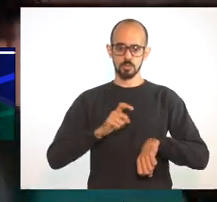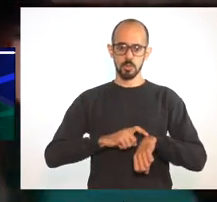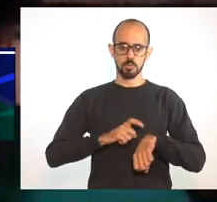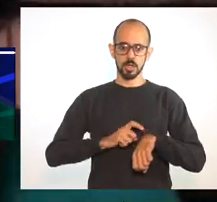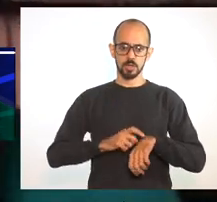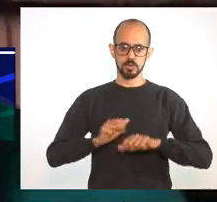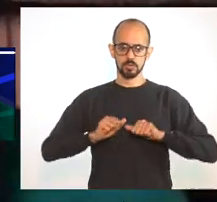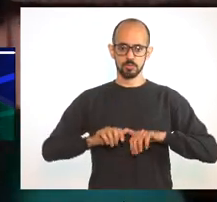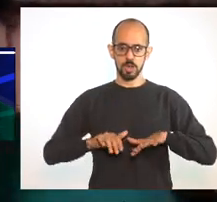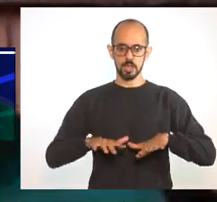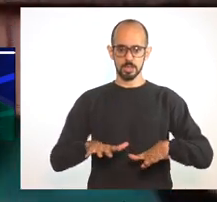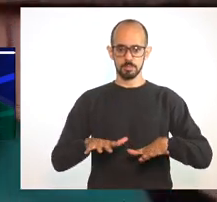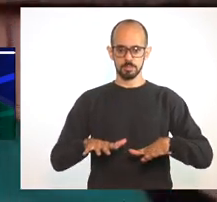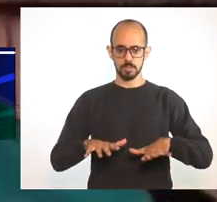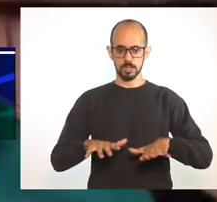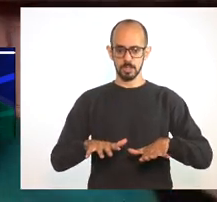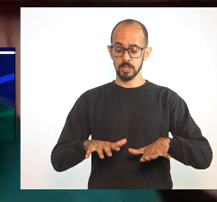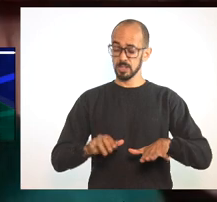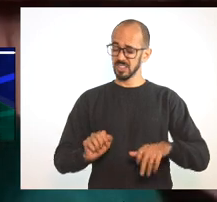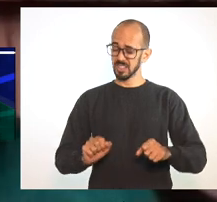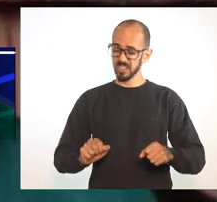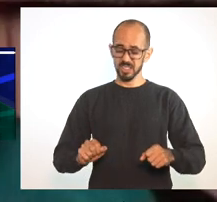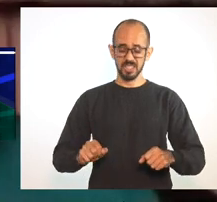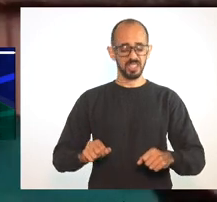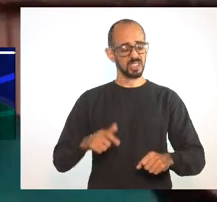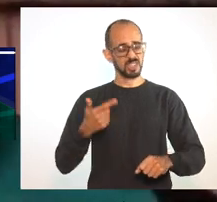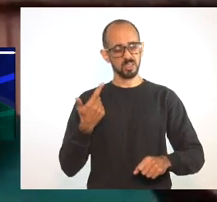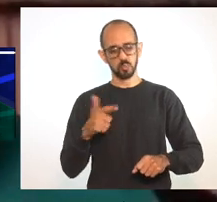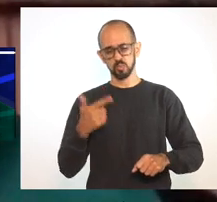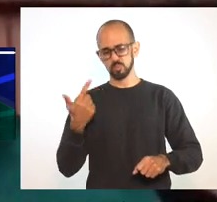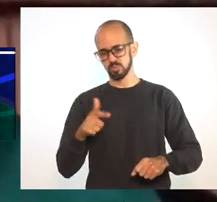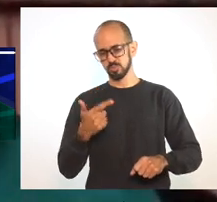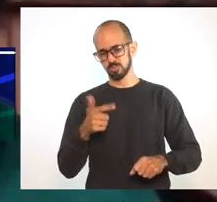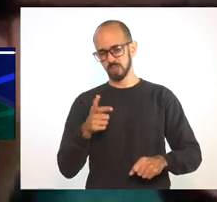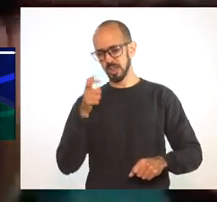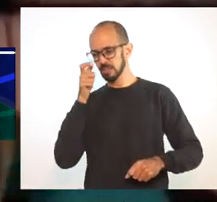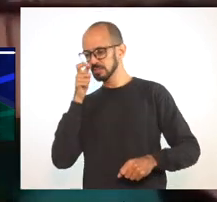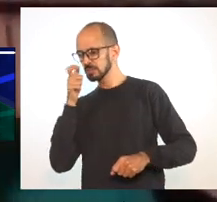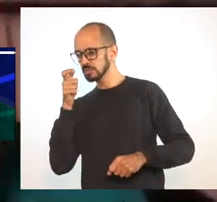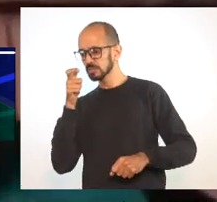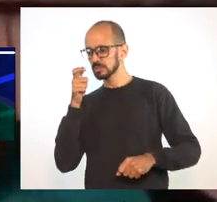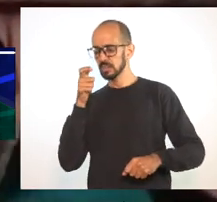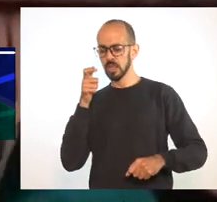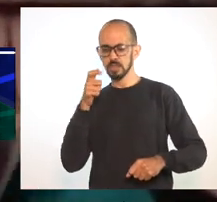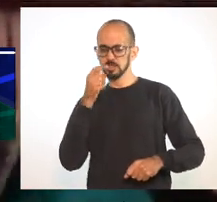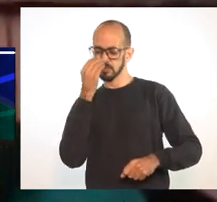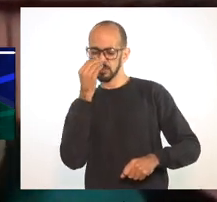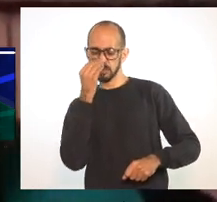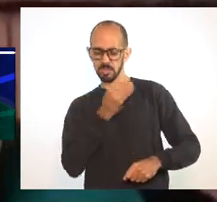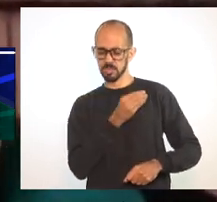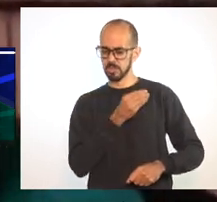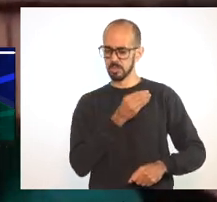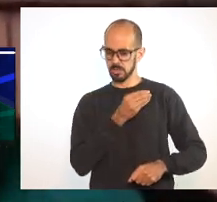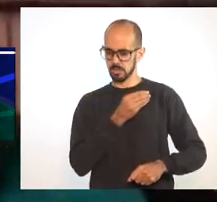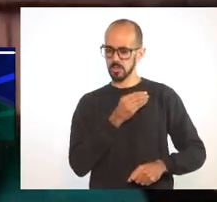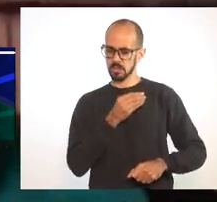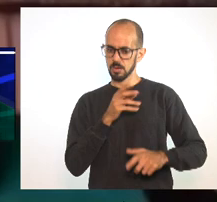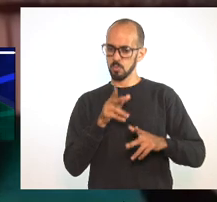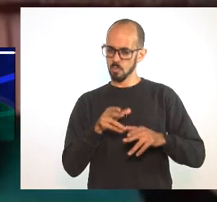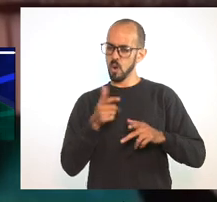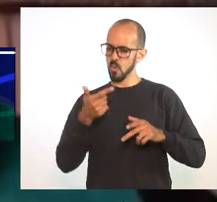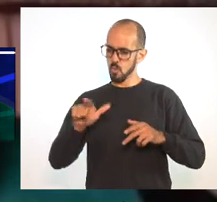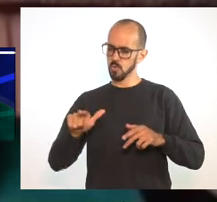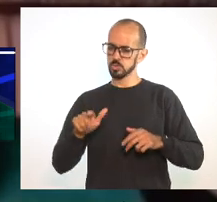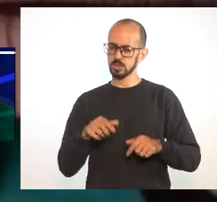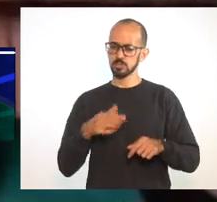pandemia e completamente violados, uma categoria muito aviltada nesse processo, como tantas outras. Bom,